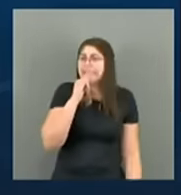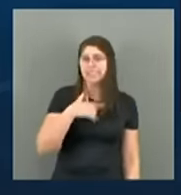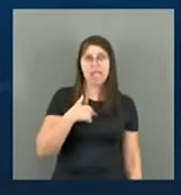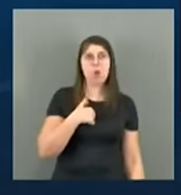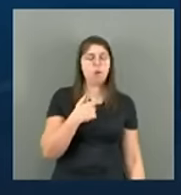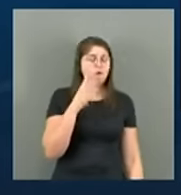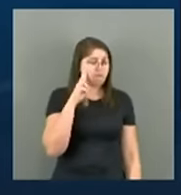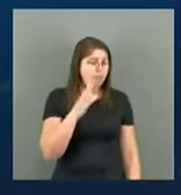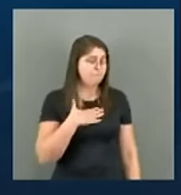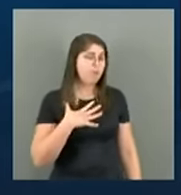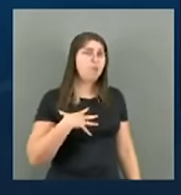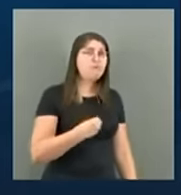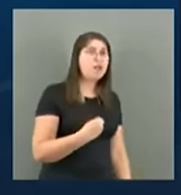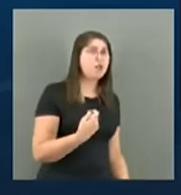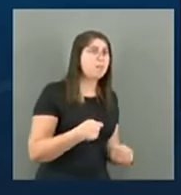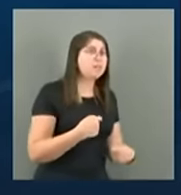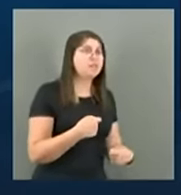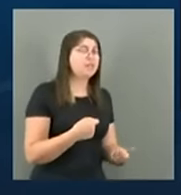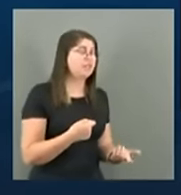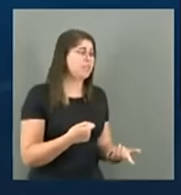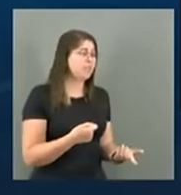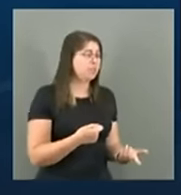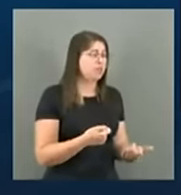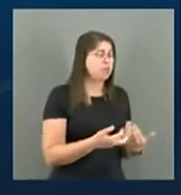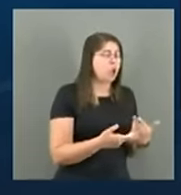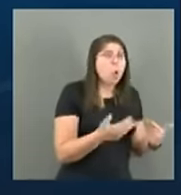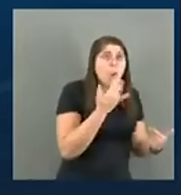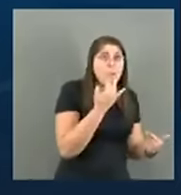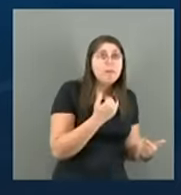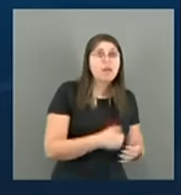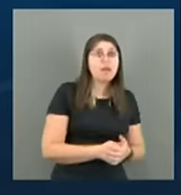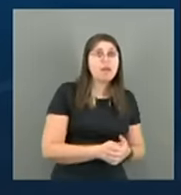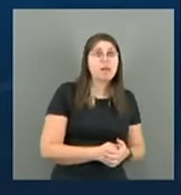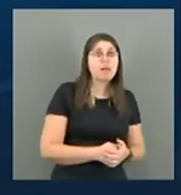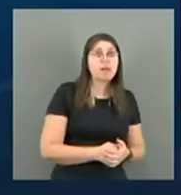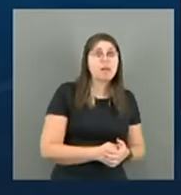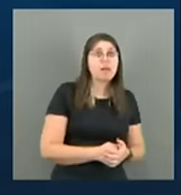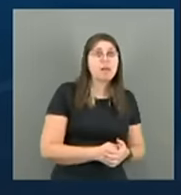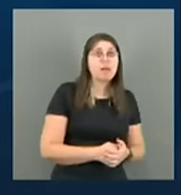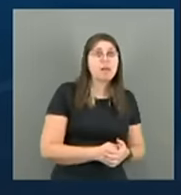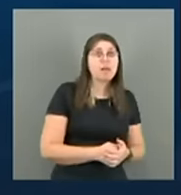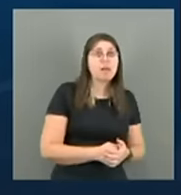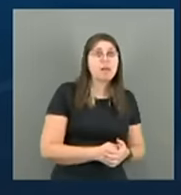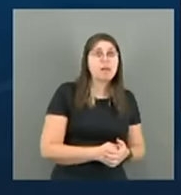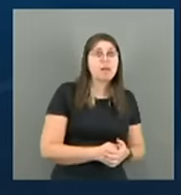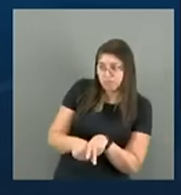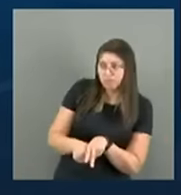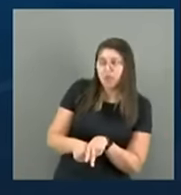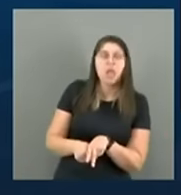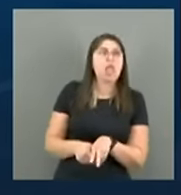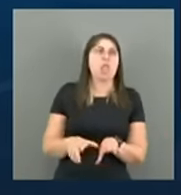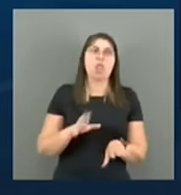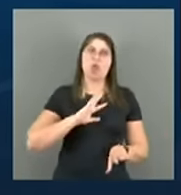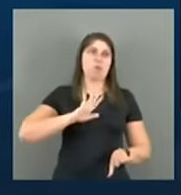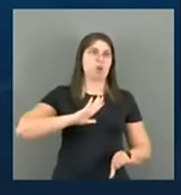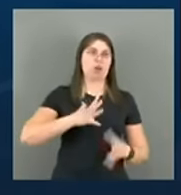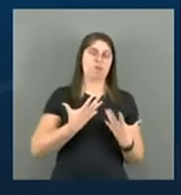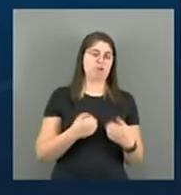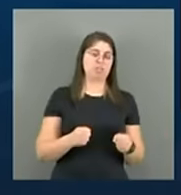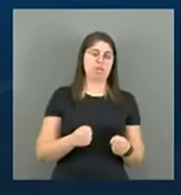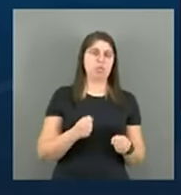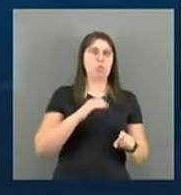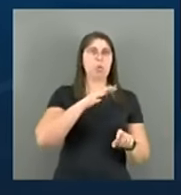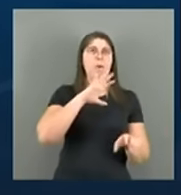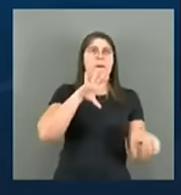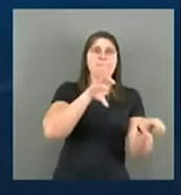filho passando precisando de um Danone, amigo, você tem. Eu só não vou matar, roubar ou mexer com droga. Agora, é sistema? É o que dá pra